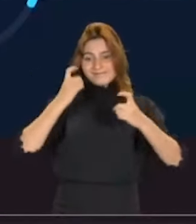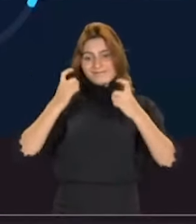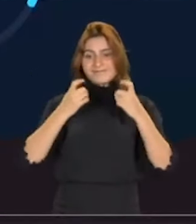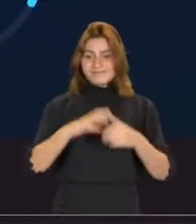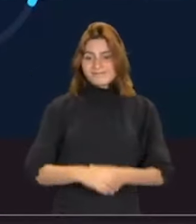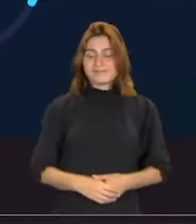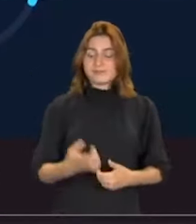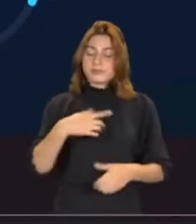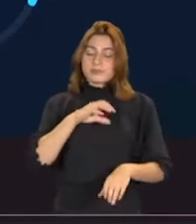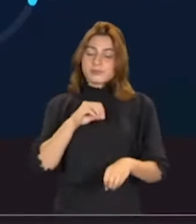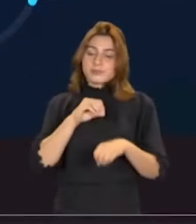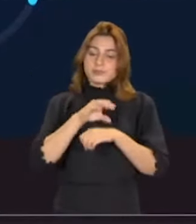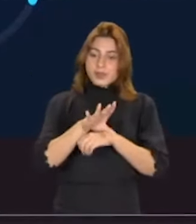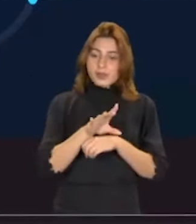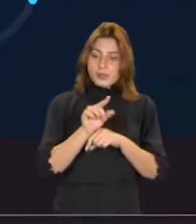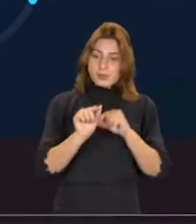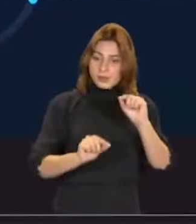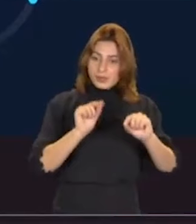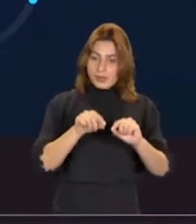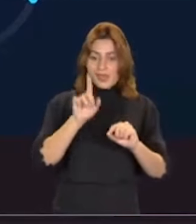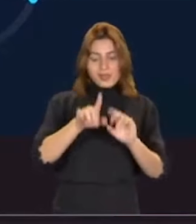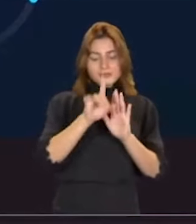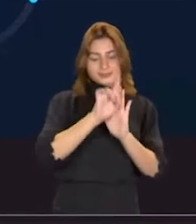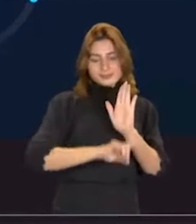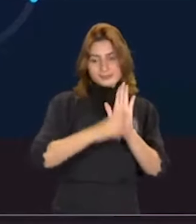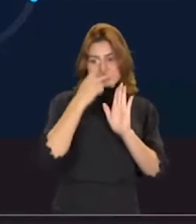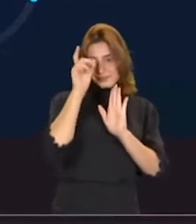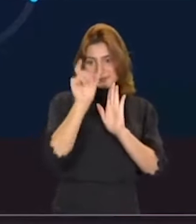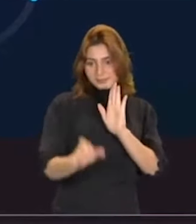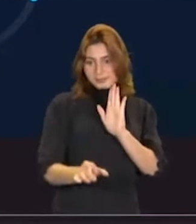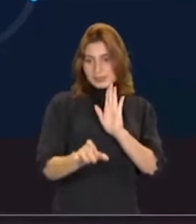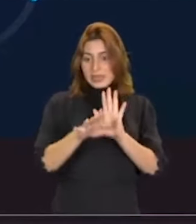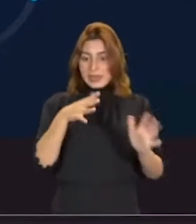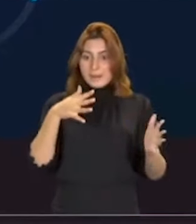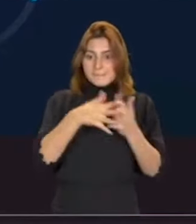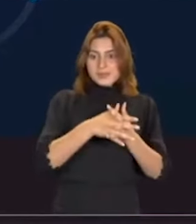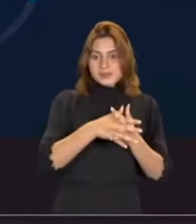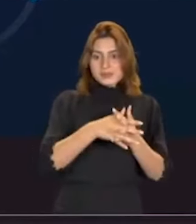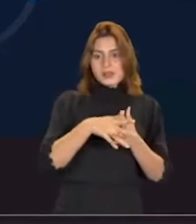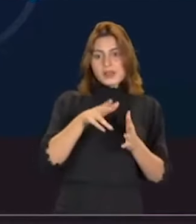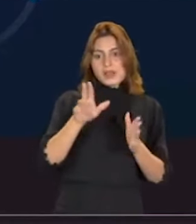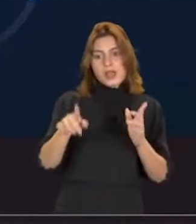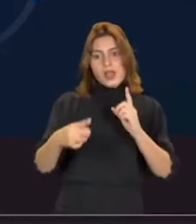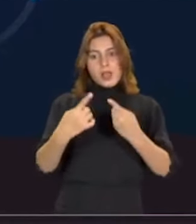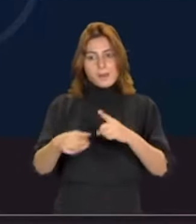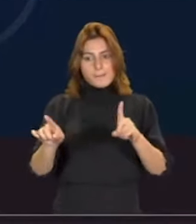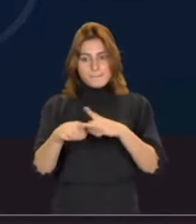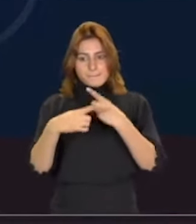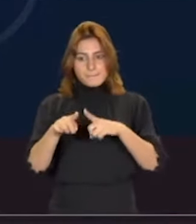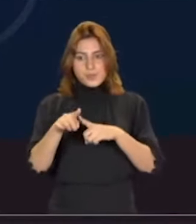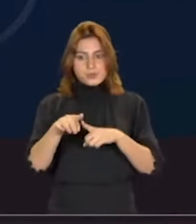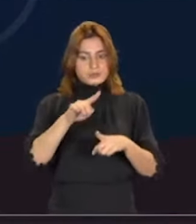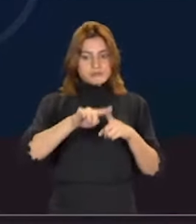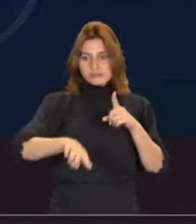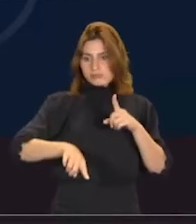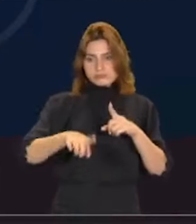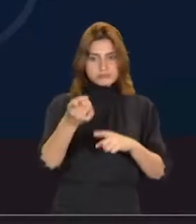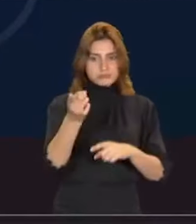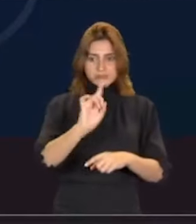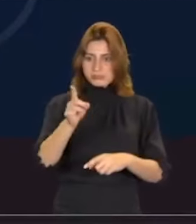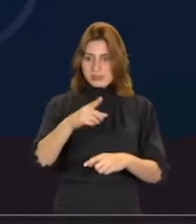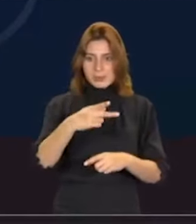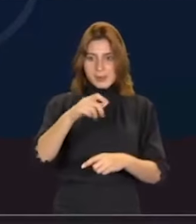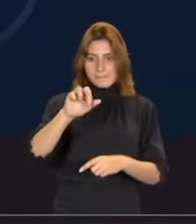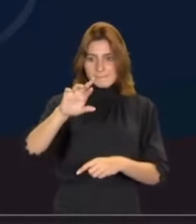minha nossa sugestão é que seja direito do autor impedir que a sua obra seja utilizada através de paródia e jingles,